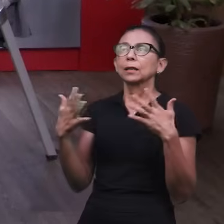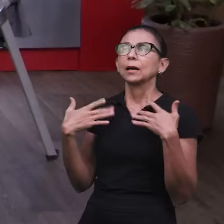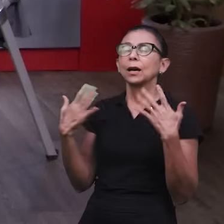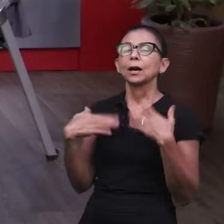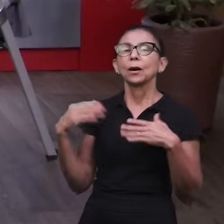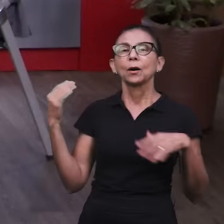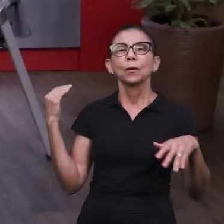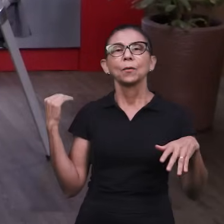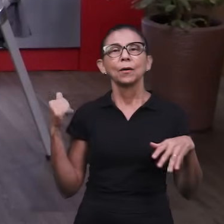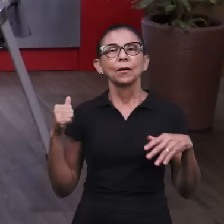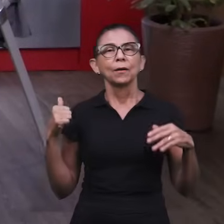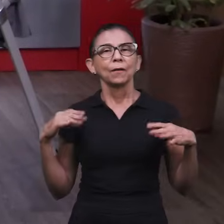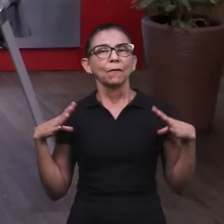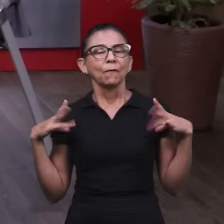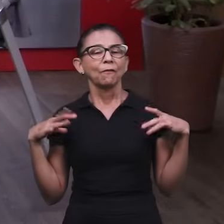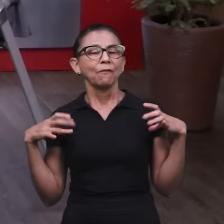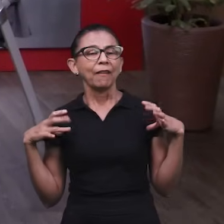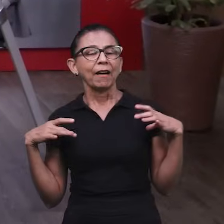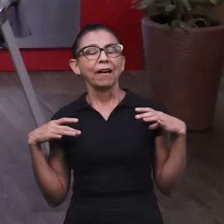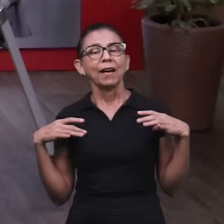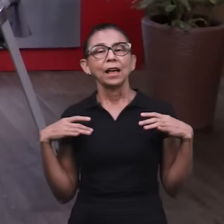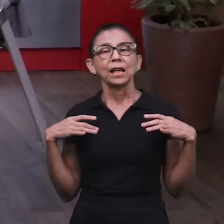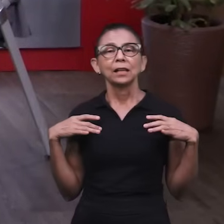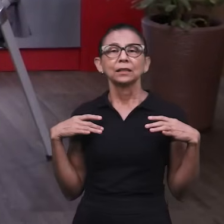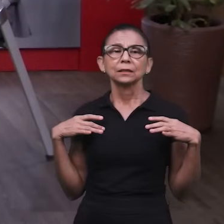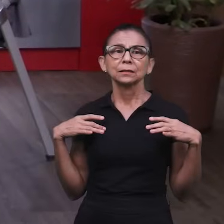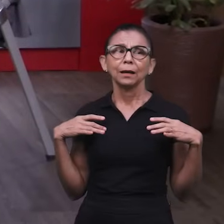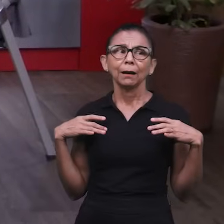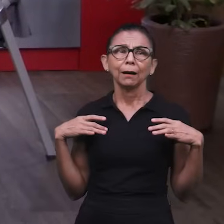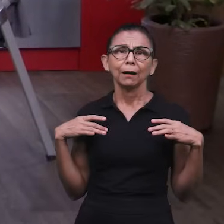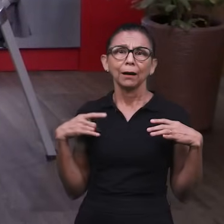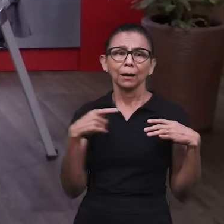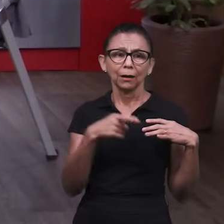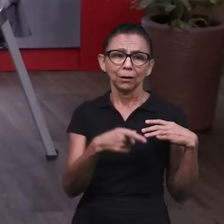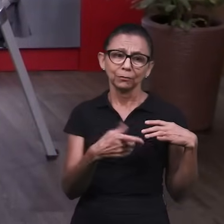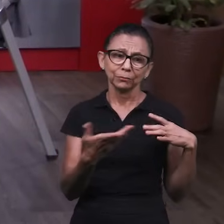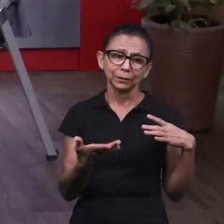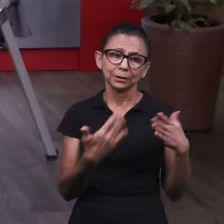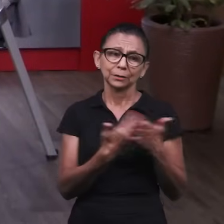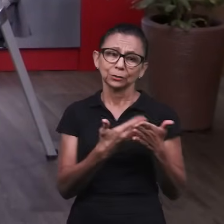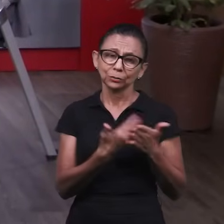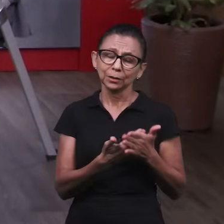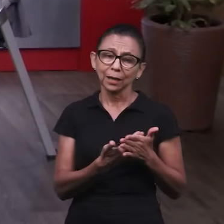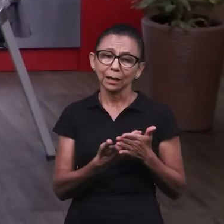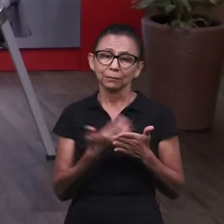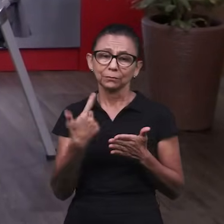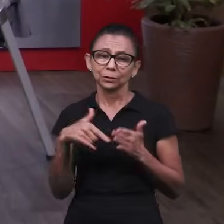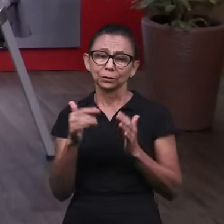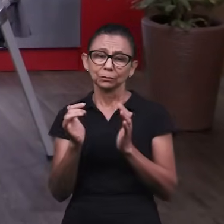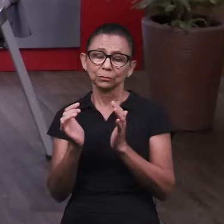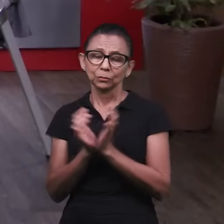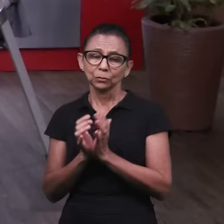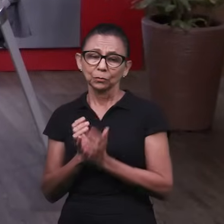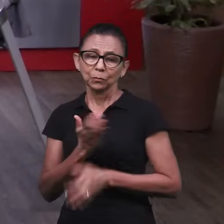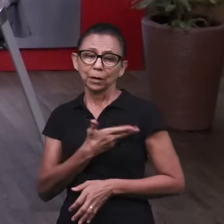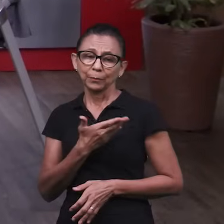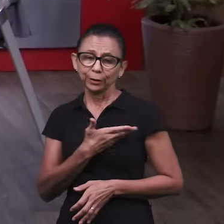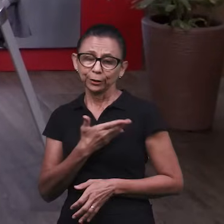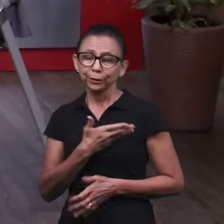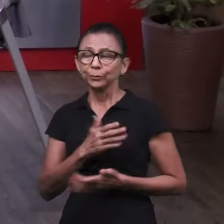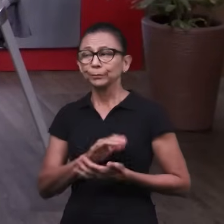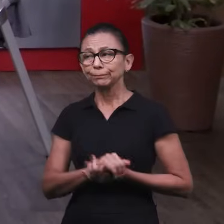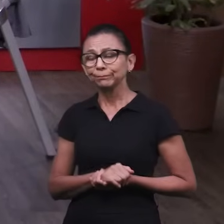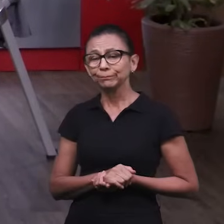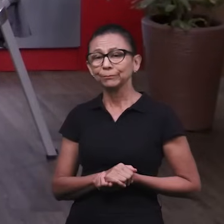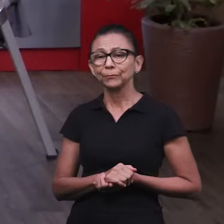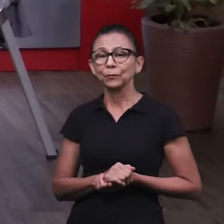brincando e você vai tendo que ir para a escola. Aí ele foi e falou assim, não, então vamos estudar. Aí eu orava, cantava um louvor e ia estudar. Quando